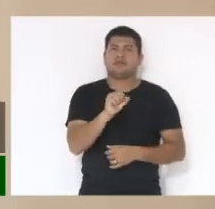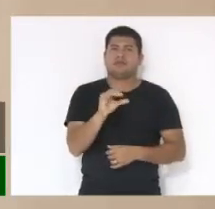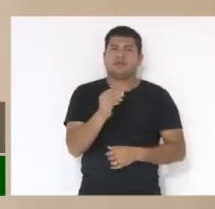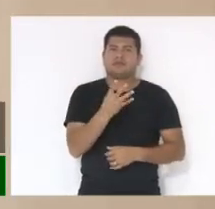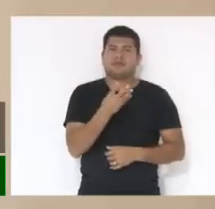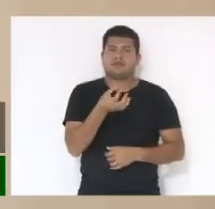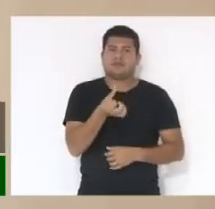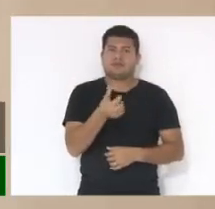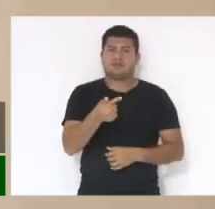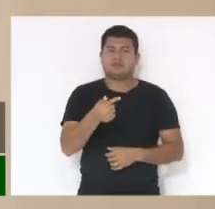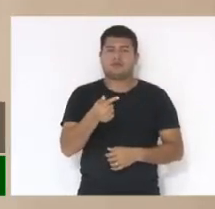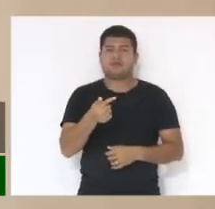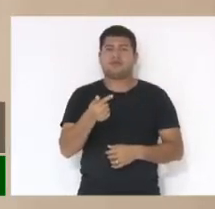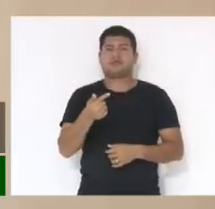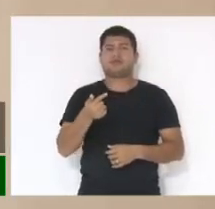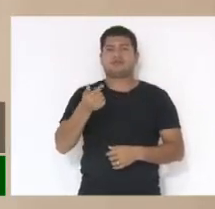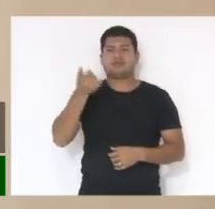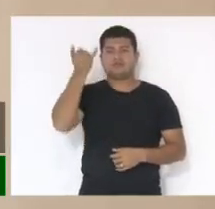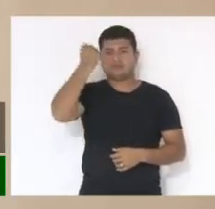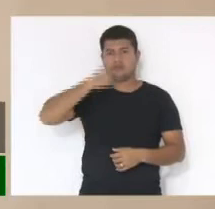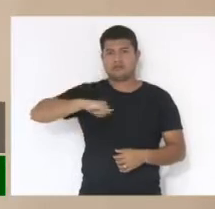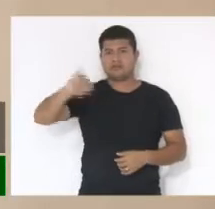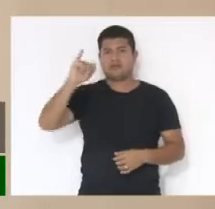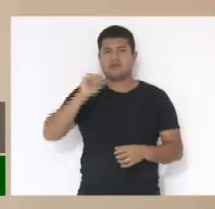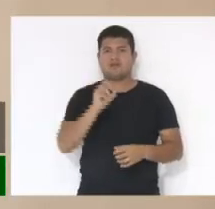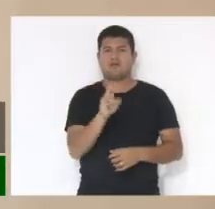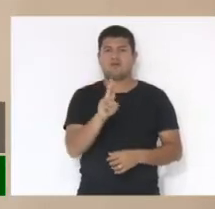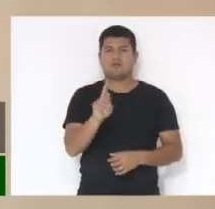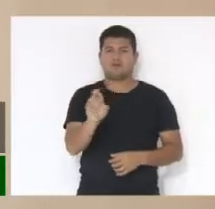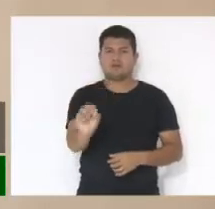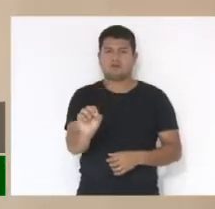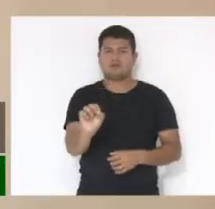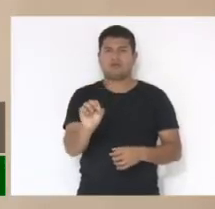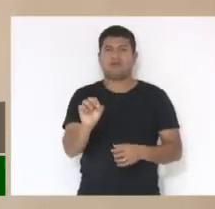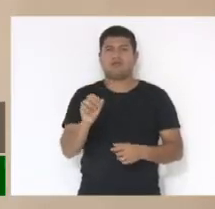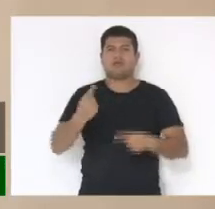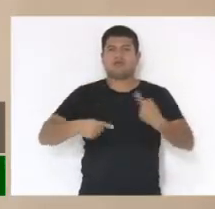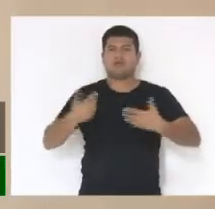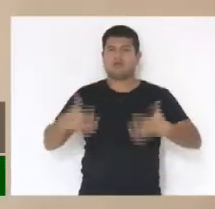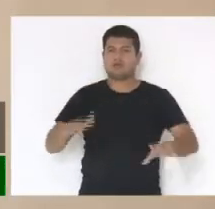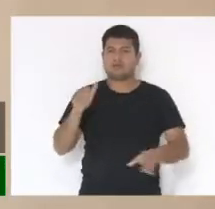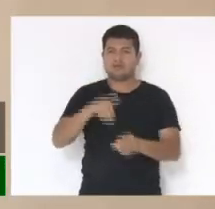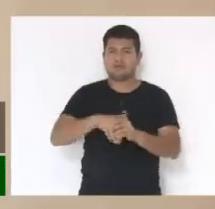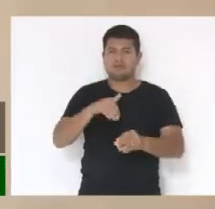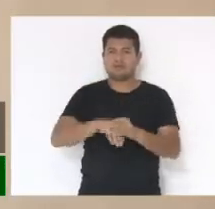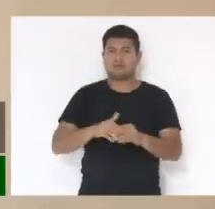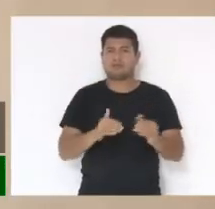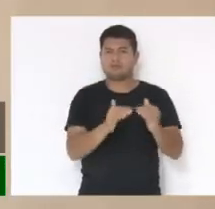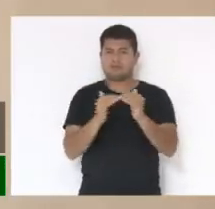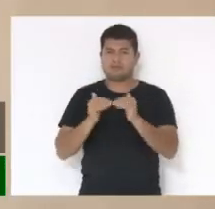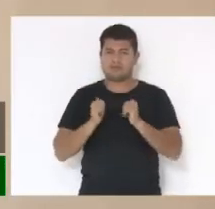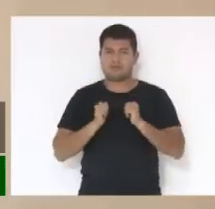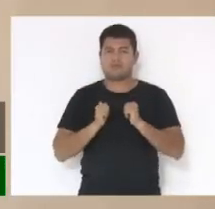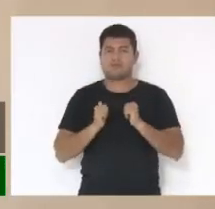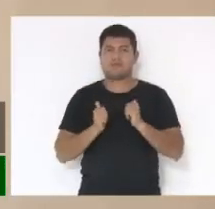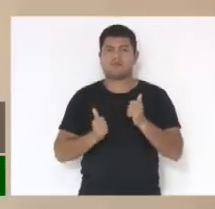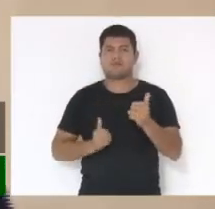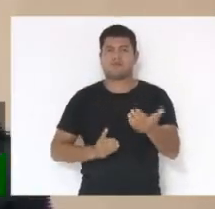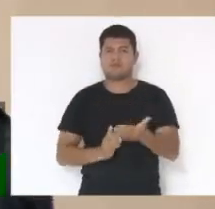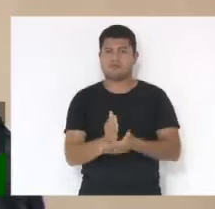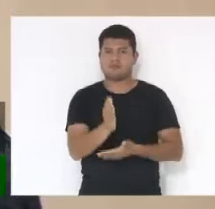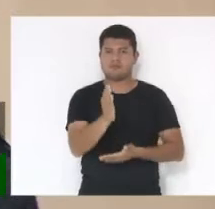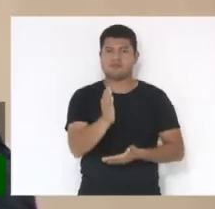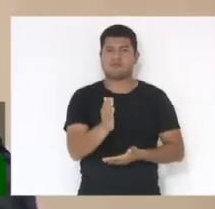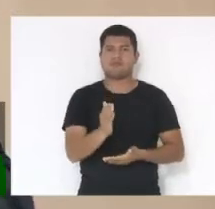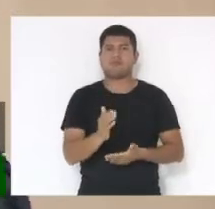os municípios de Jaborá e Ouro. Em discussão, não havendo quem queira discutir, em votação. Deputados que aprovam, permaneçam como se encontram. Aprovado